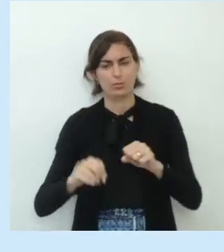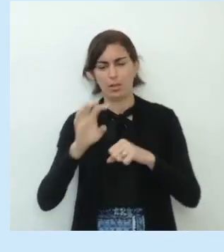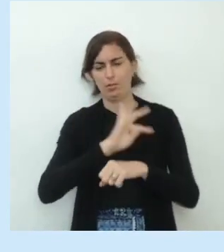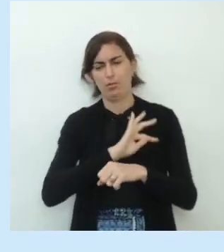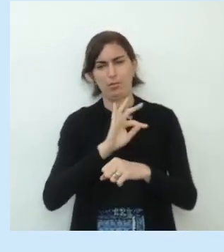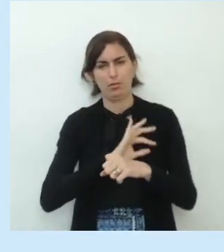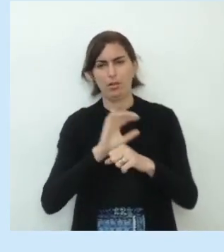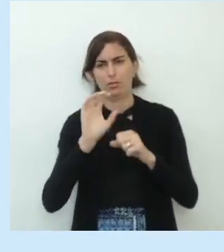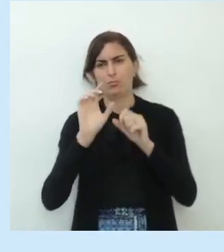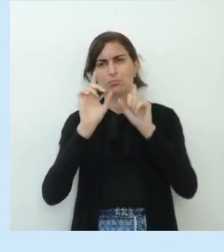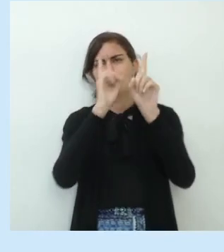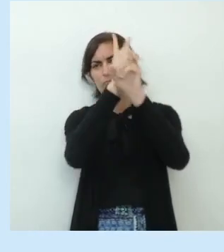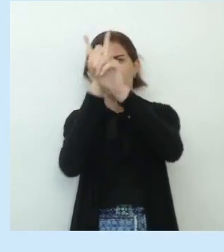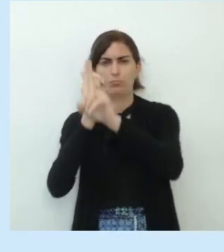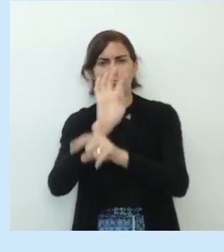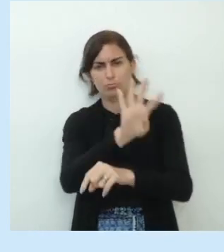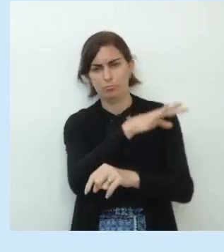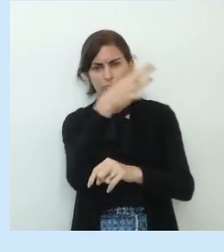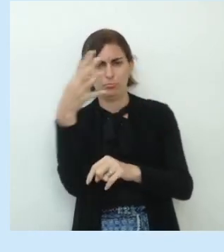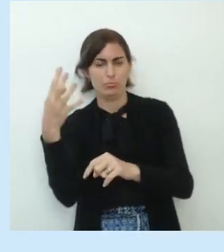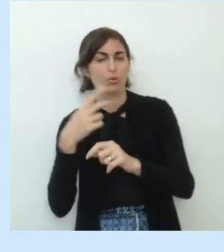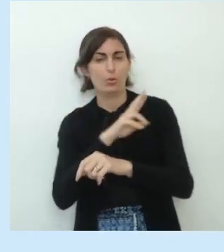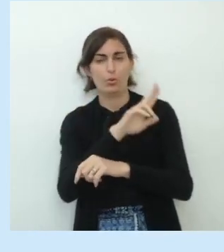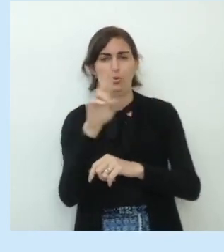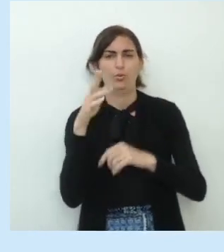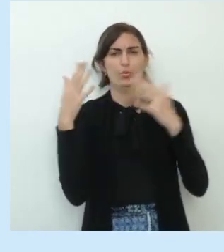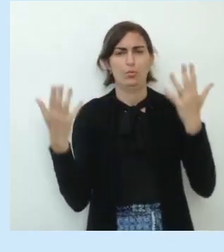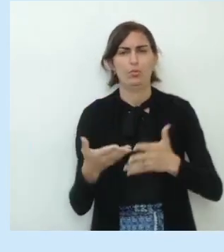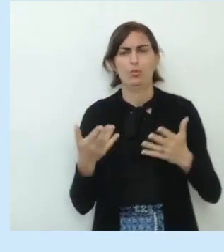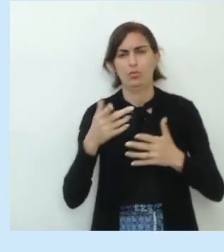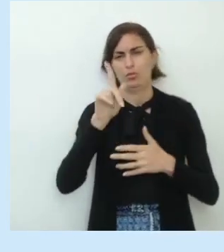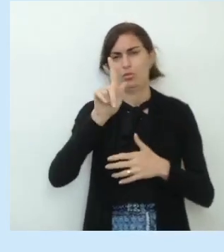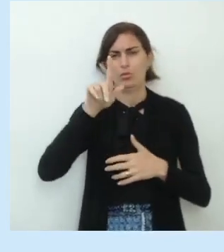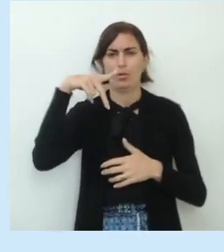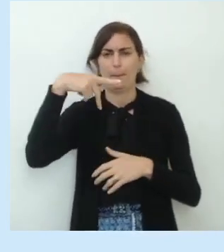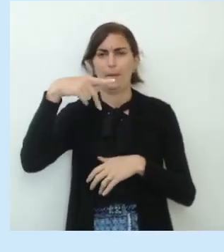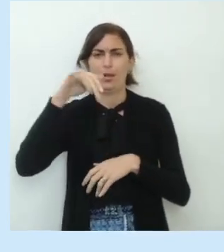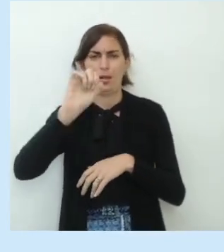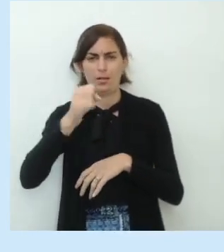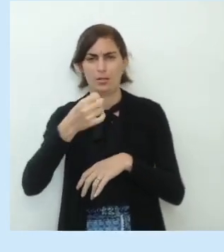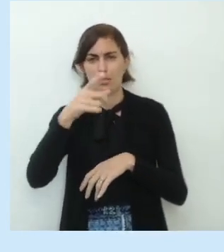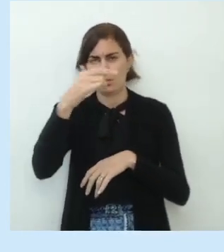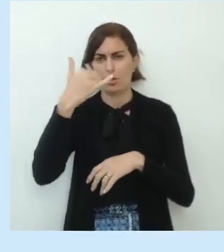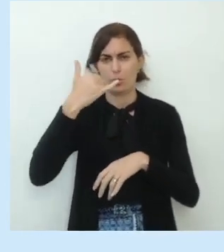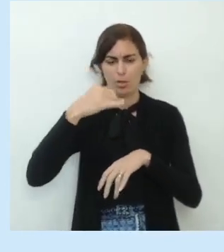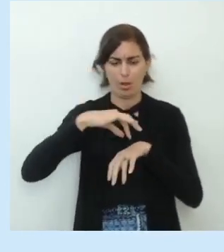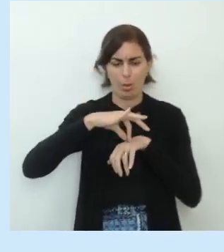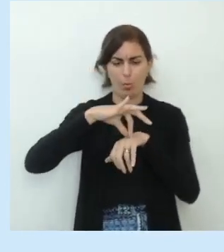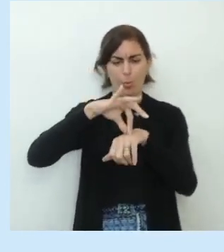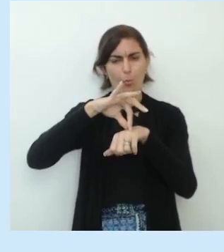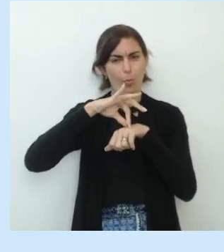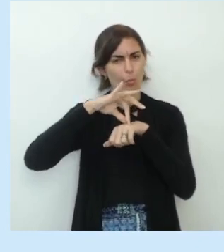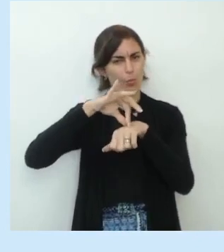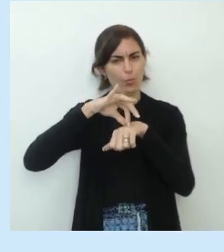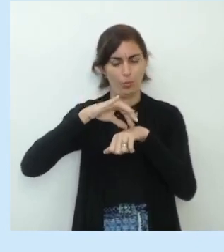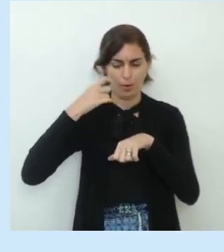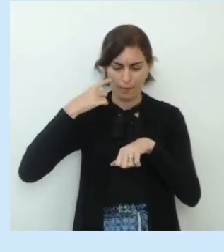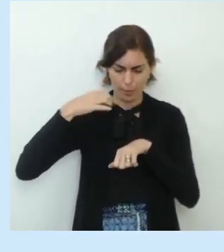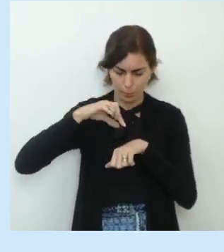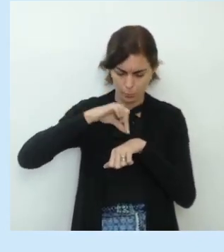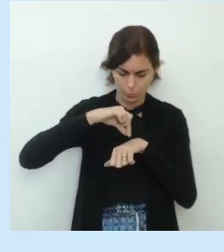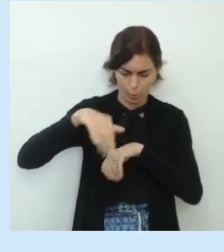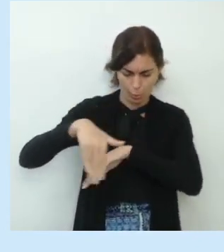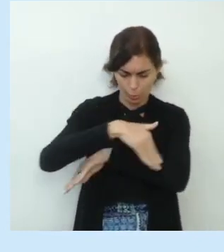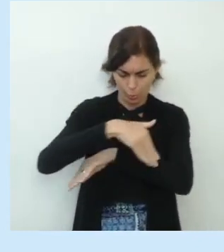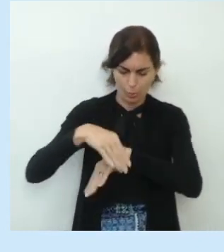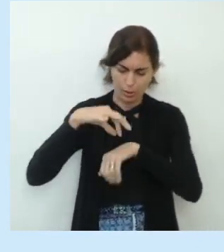técnica de localização no plano. Nós chamamos isso hoje de GPS. Se você pegar o seu celular e for indicar o endereço